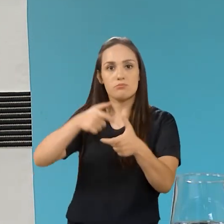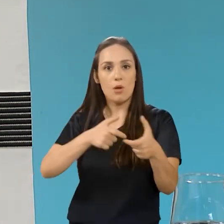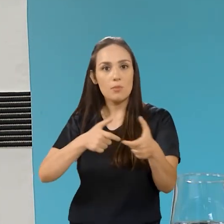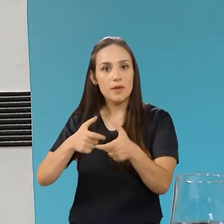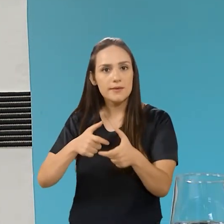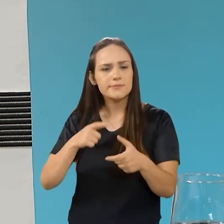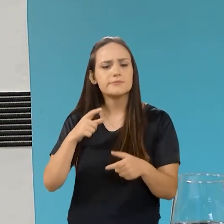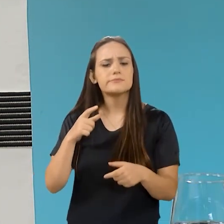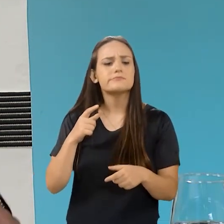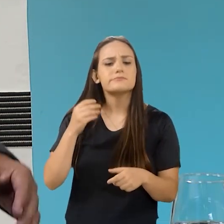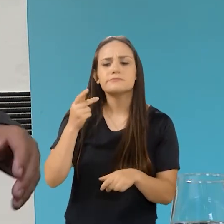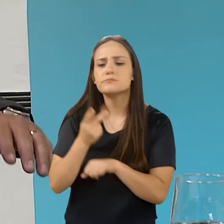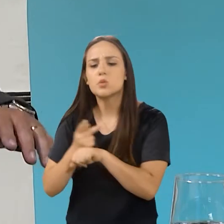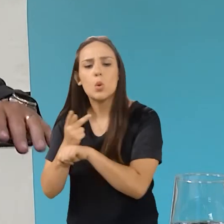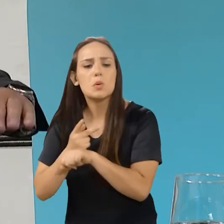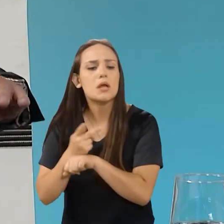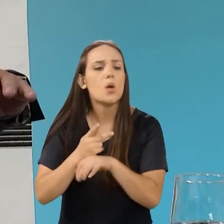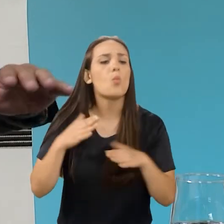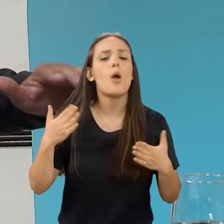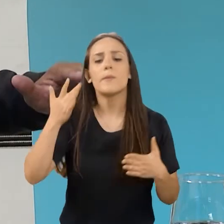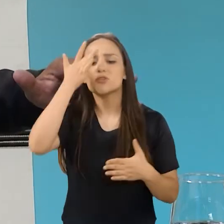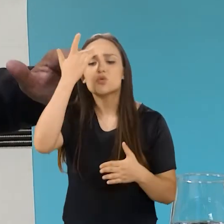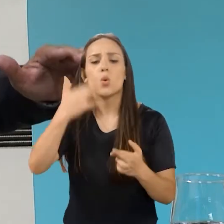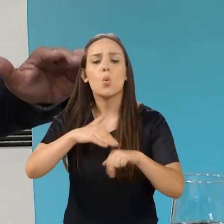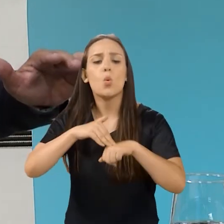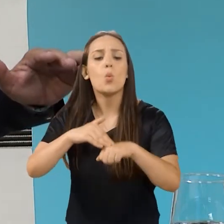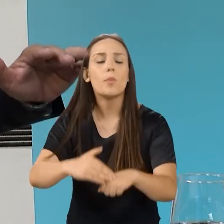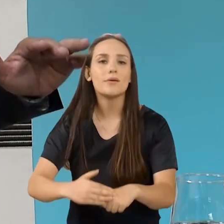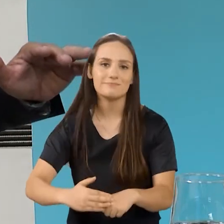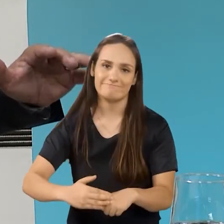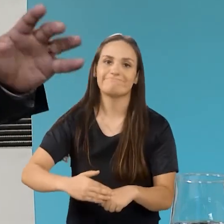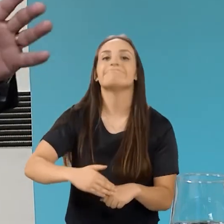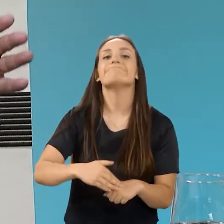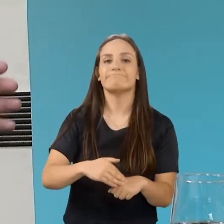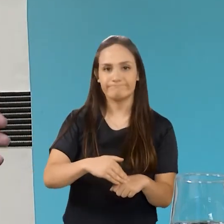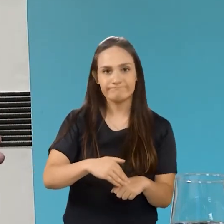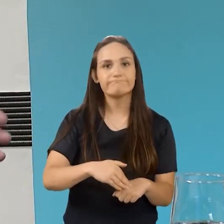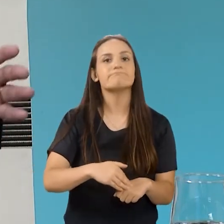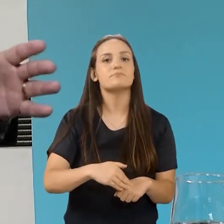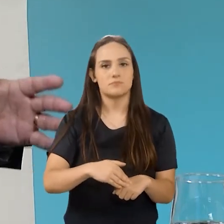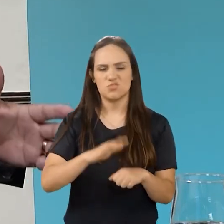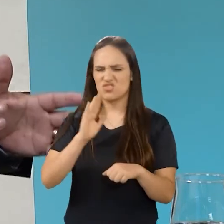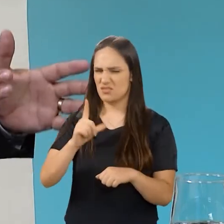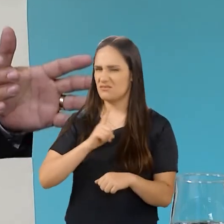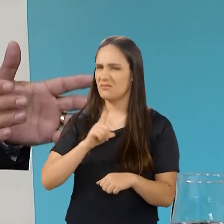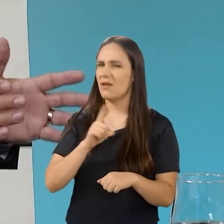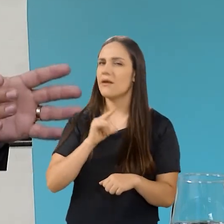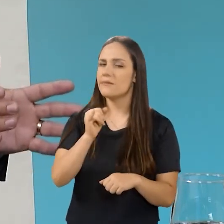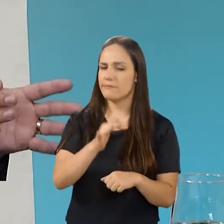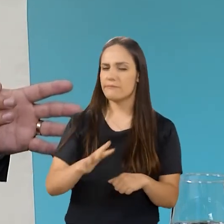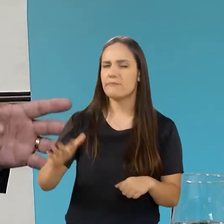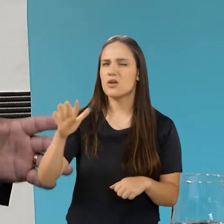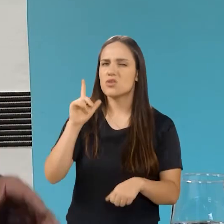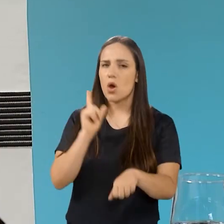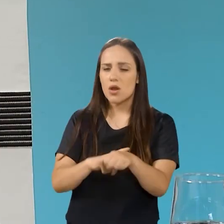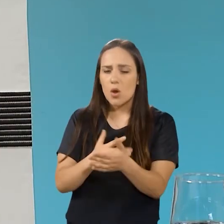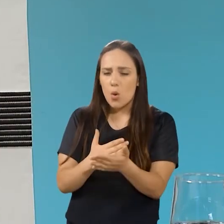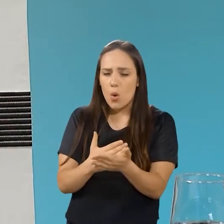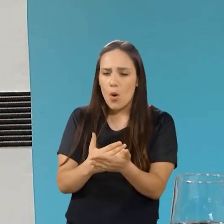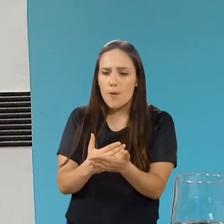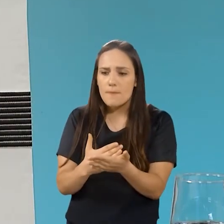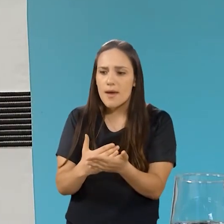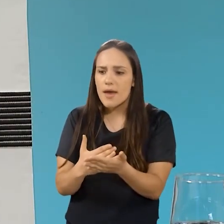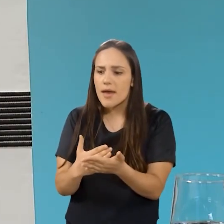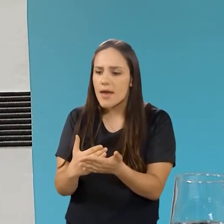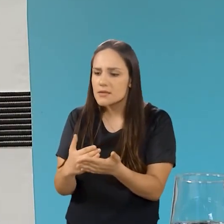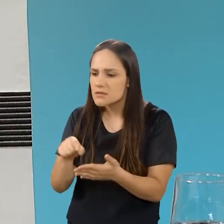identificar a autoria, e isso o IMASU disponibiliza para a nossa inteligência as imagens desde o início dos focos, você verifica